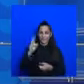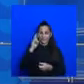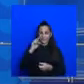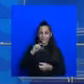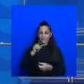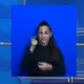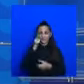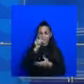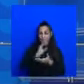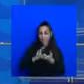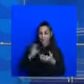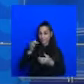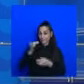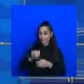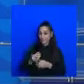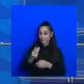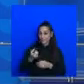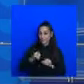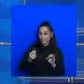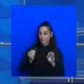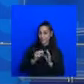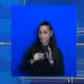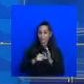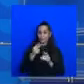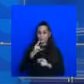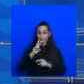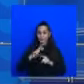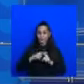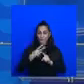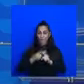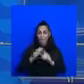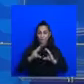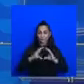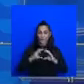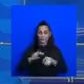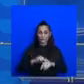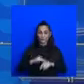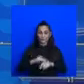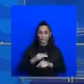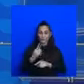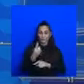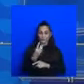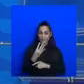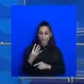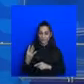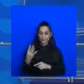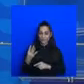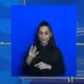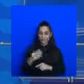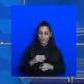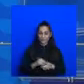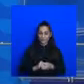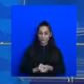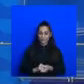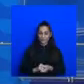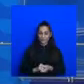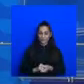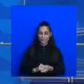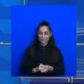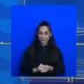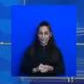Lembrando, você ganha a partir de 3 acertos também no segundo sorteio da dupla cena, hein? Bola marrom, 14. Marrom,